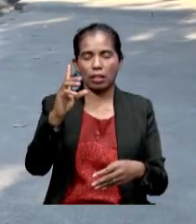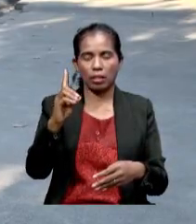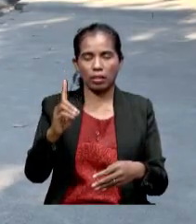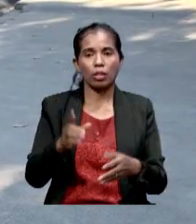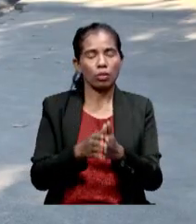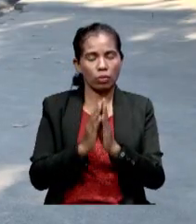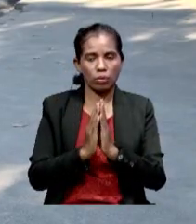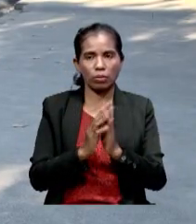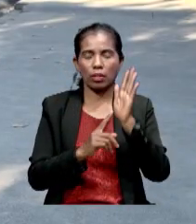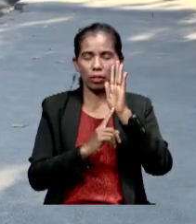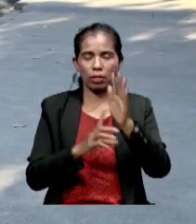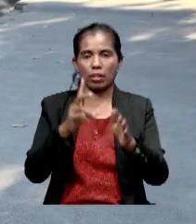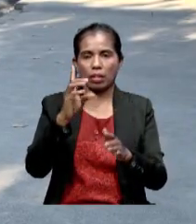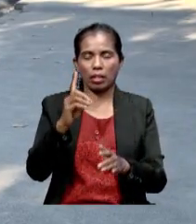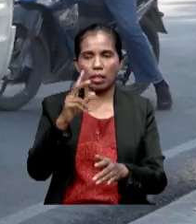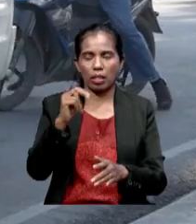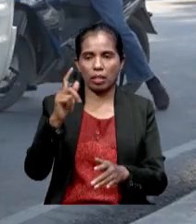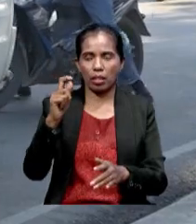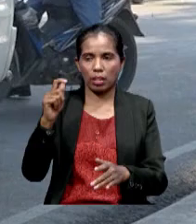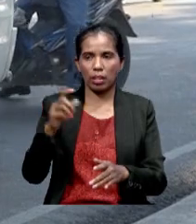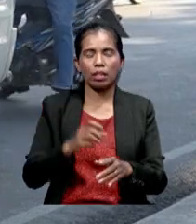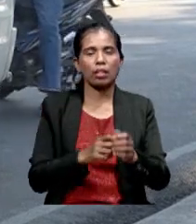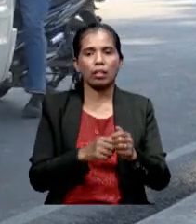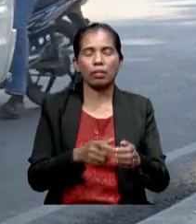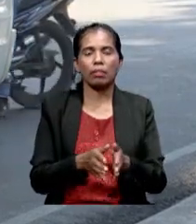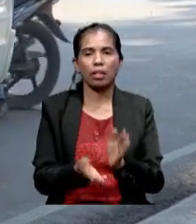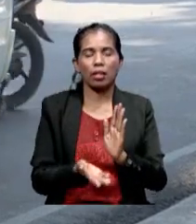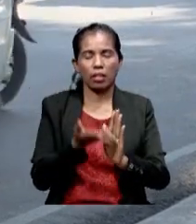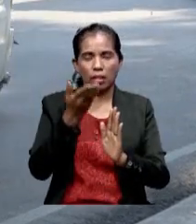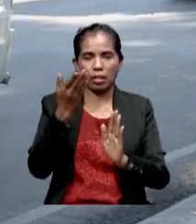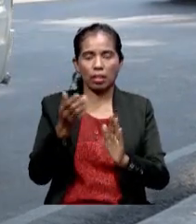ato informa para dente te, banhira condutor Sira, hace tarifa, la